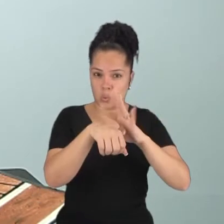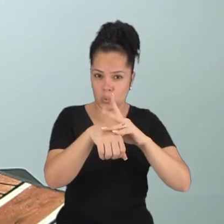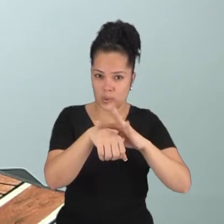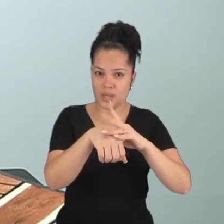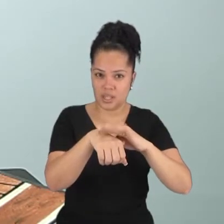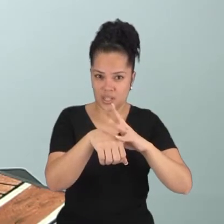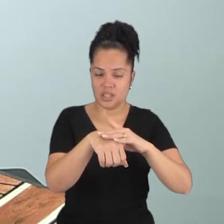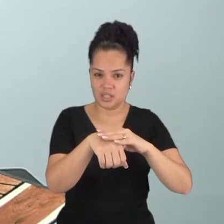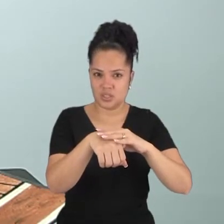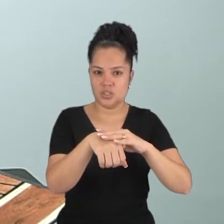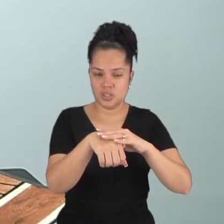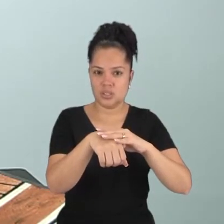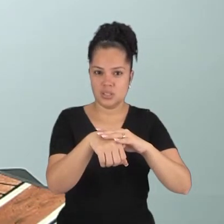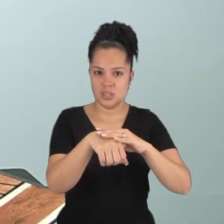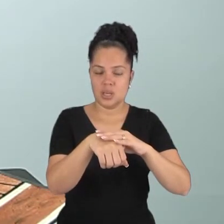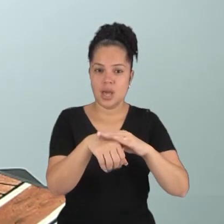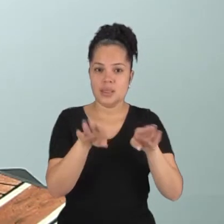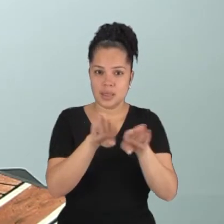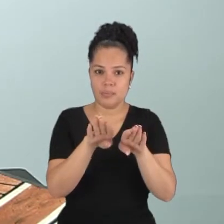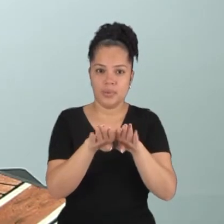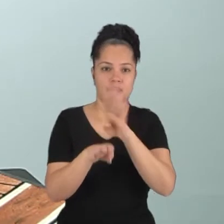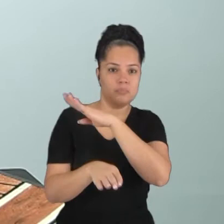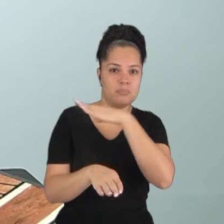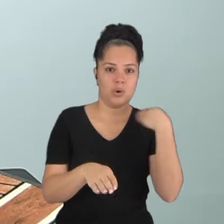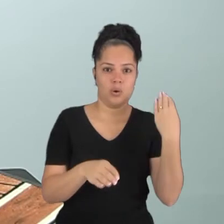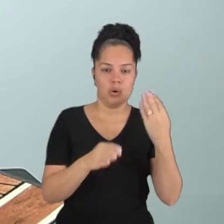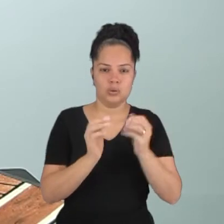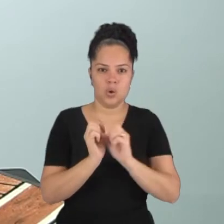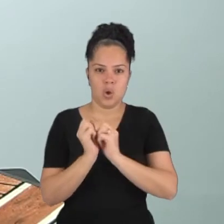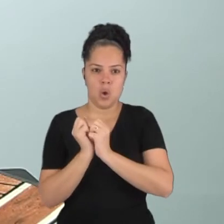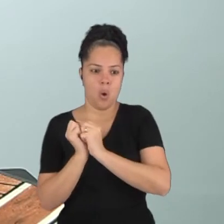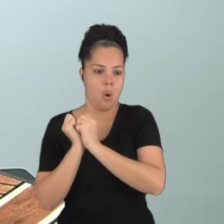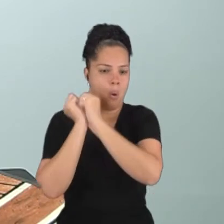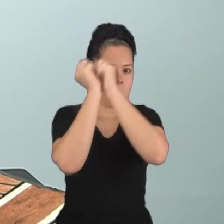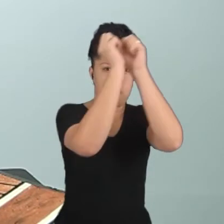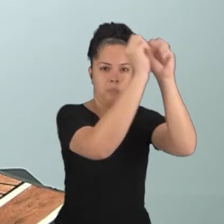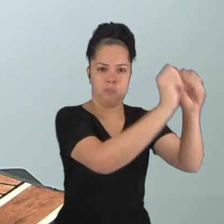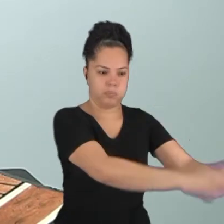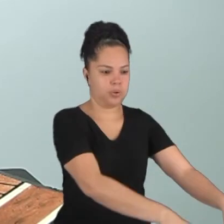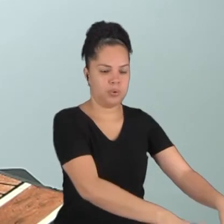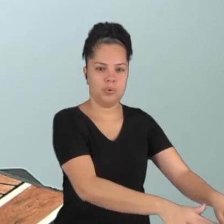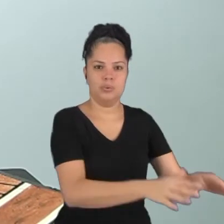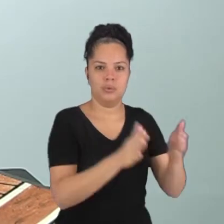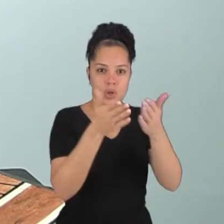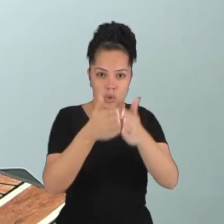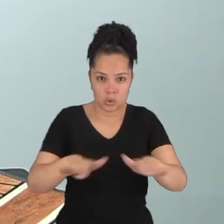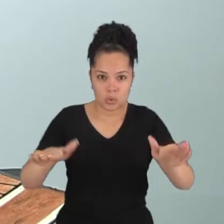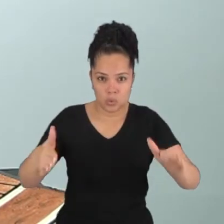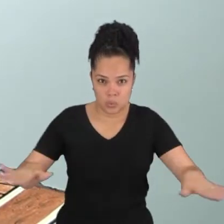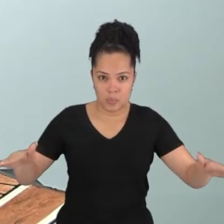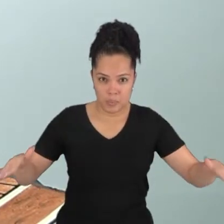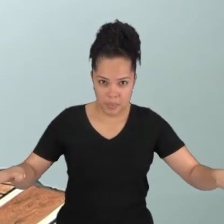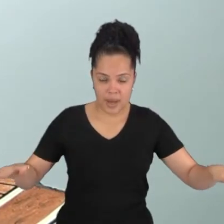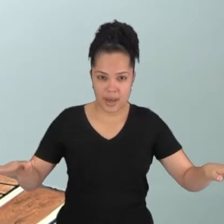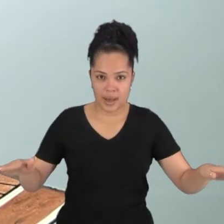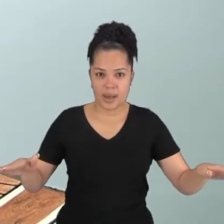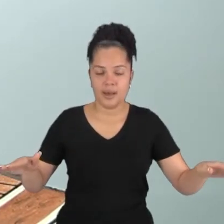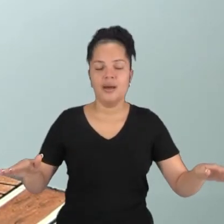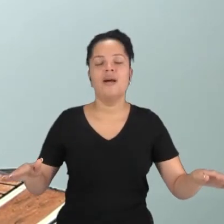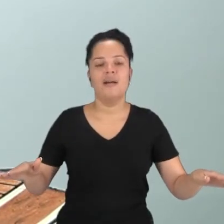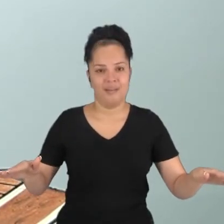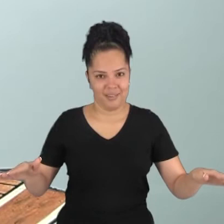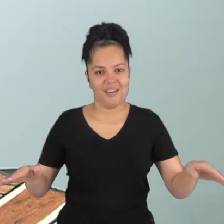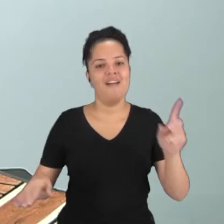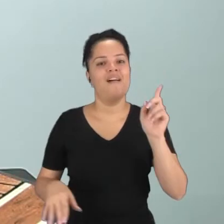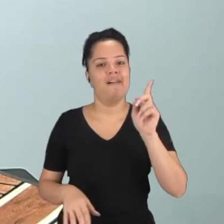fossem lançados ao mar, como alternativa para reduzir o peso do navio? Isso